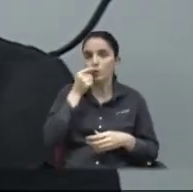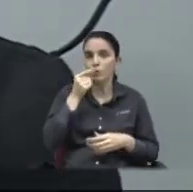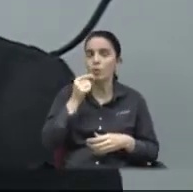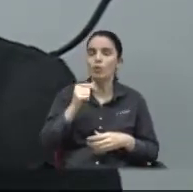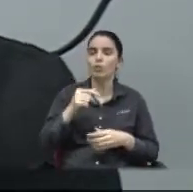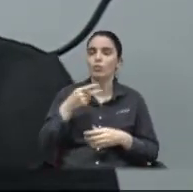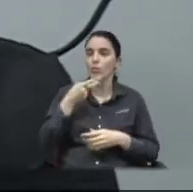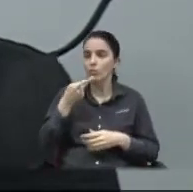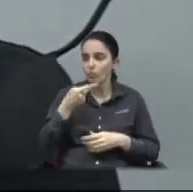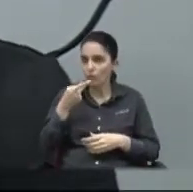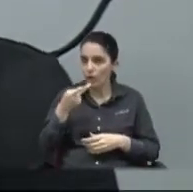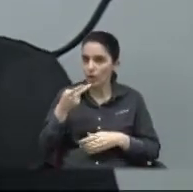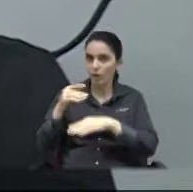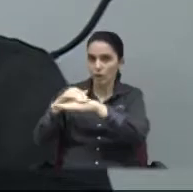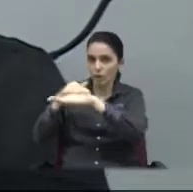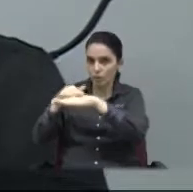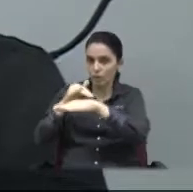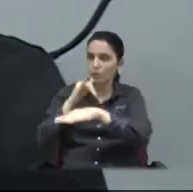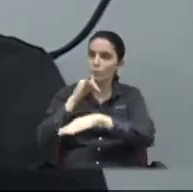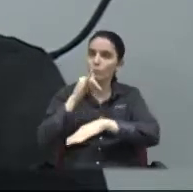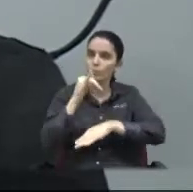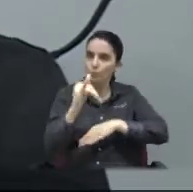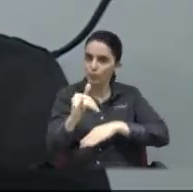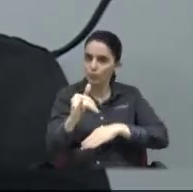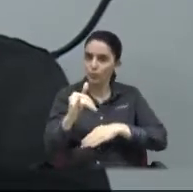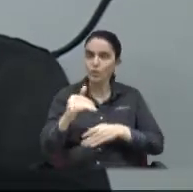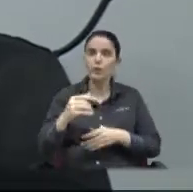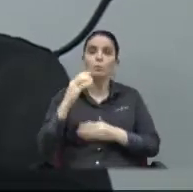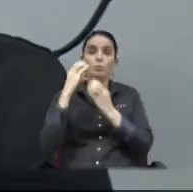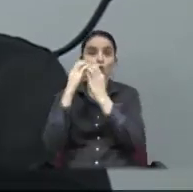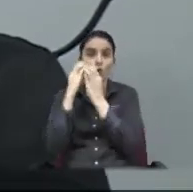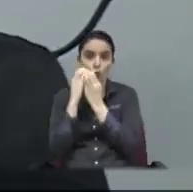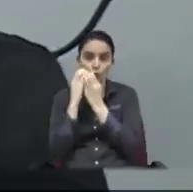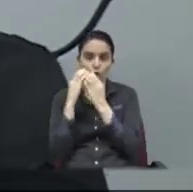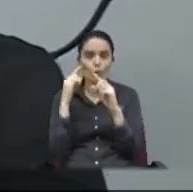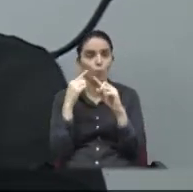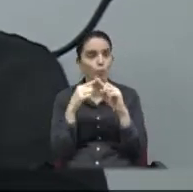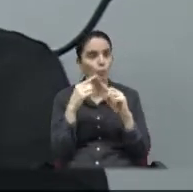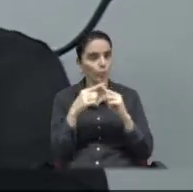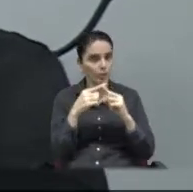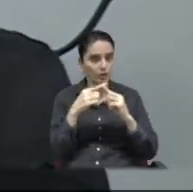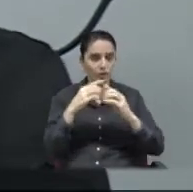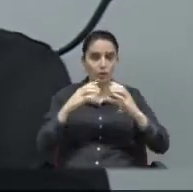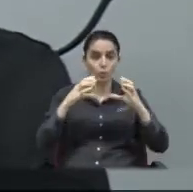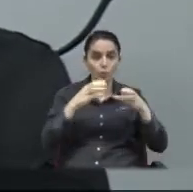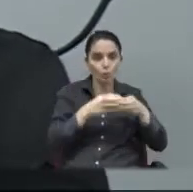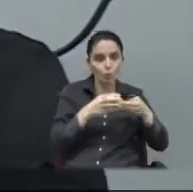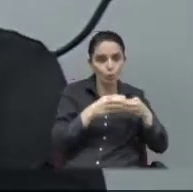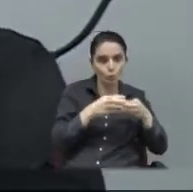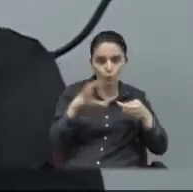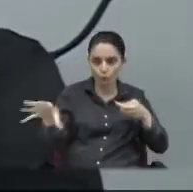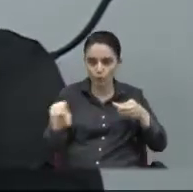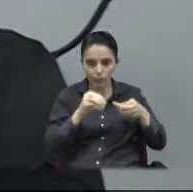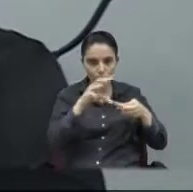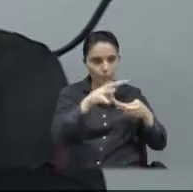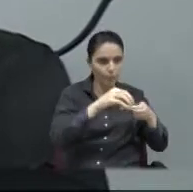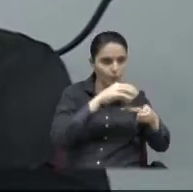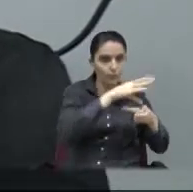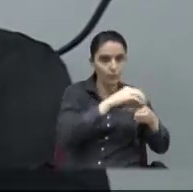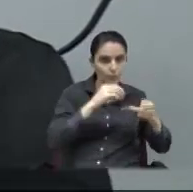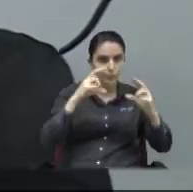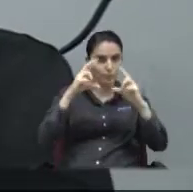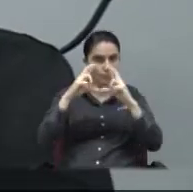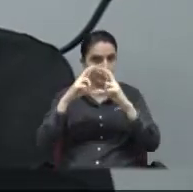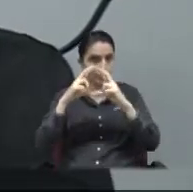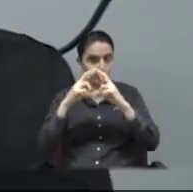beneficiar o pessoal da cooperativa lá que por hora e por ora estão desalojadas não